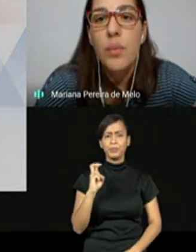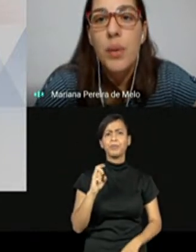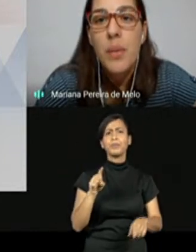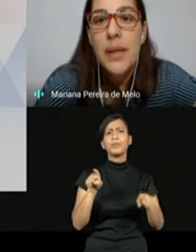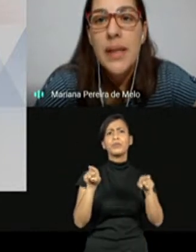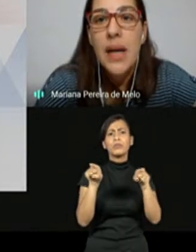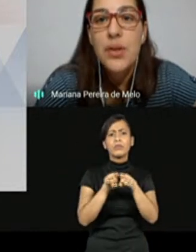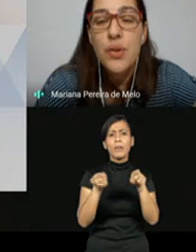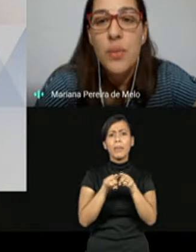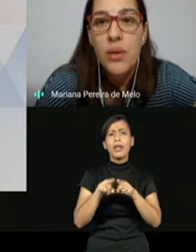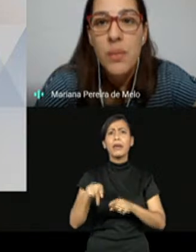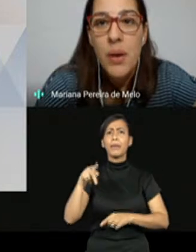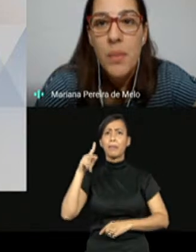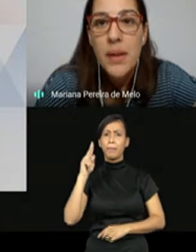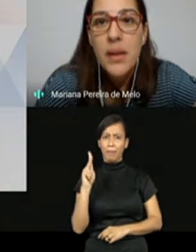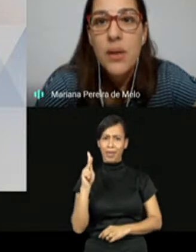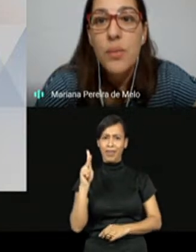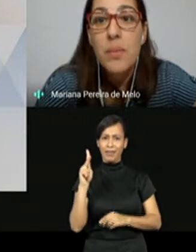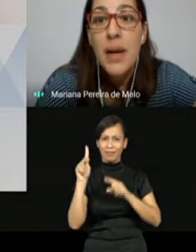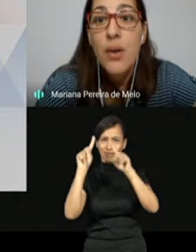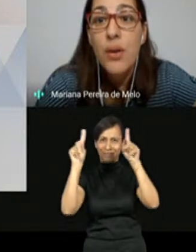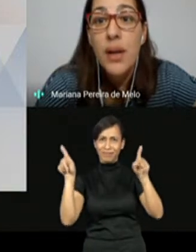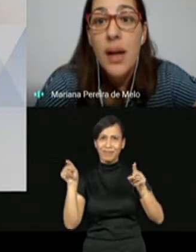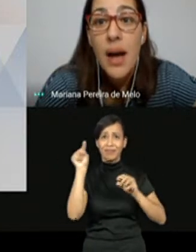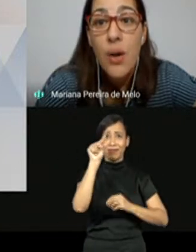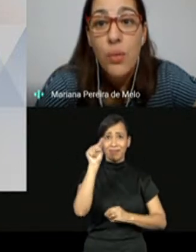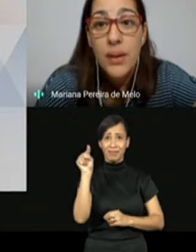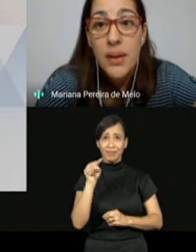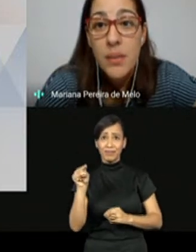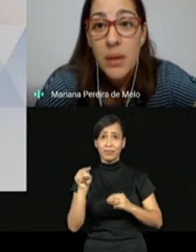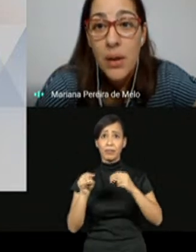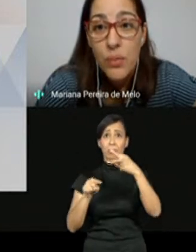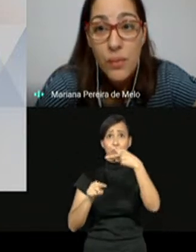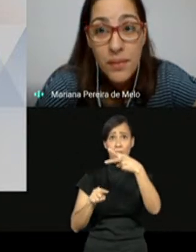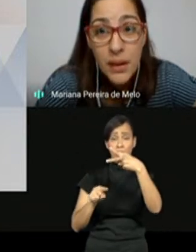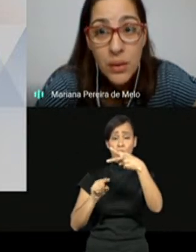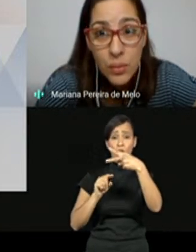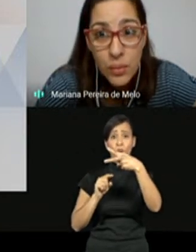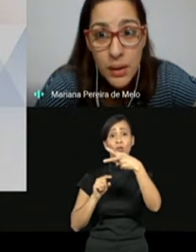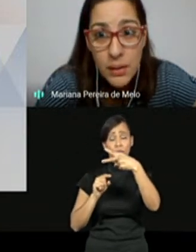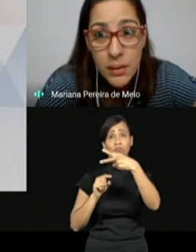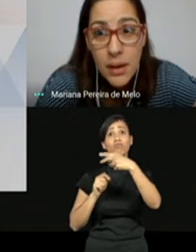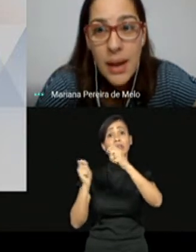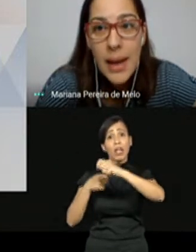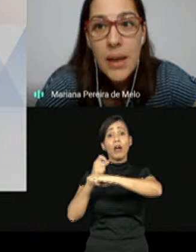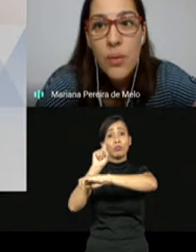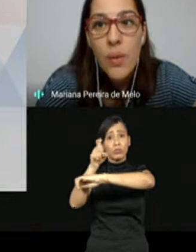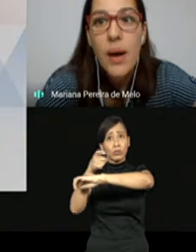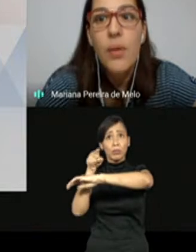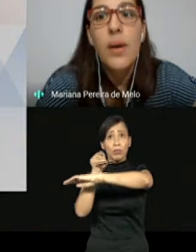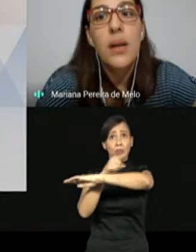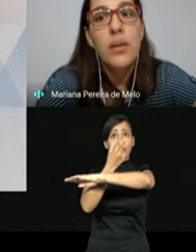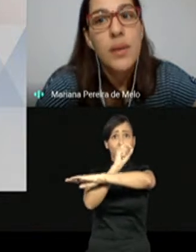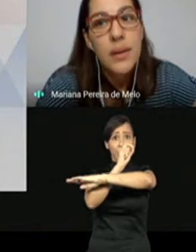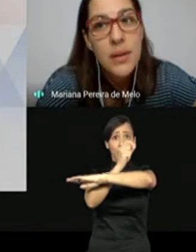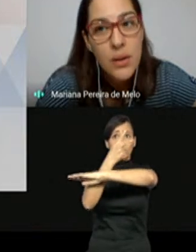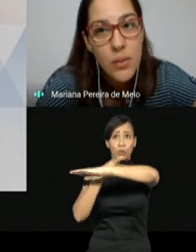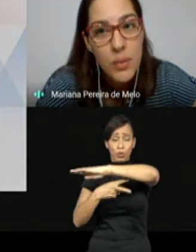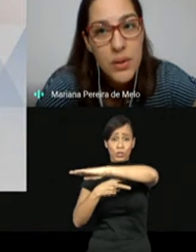Então, probabilidade de uma normal padrão maior ao algum valor é igual